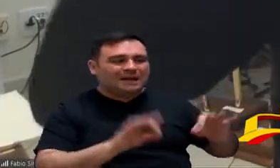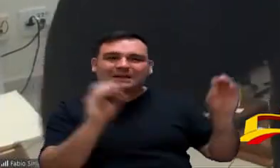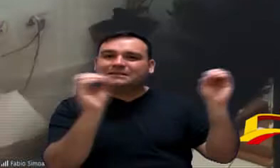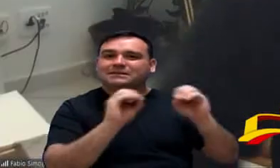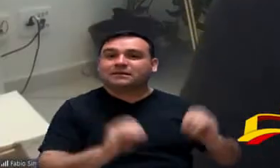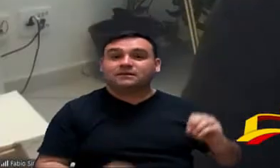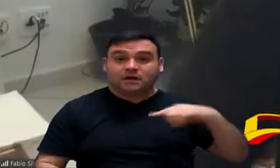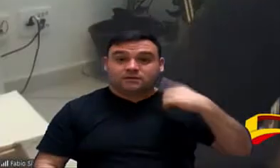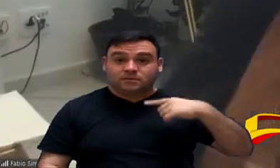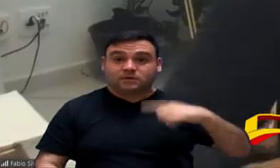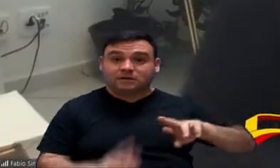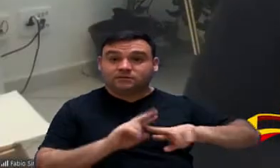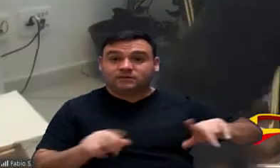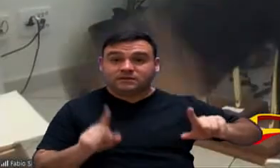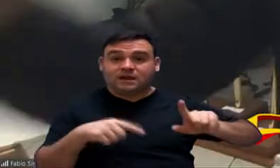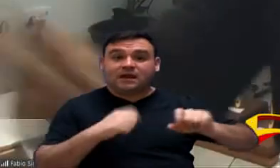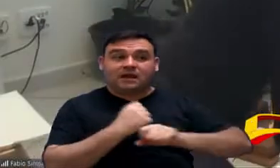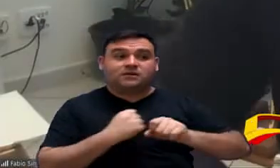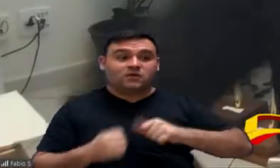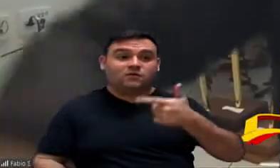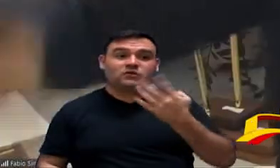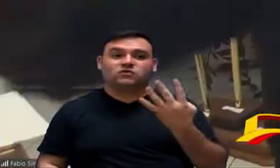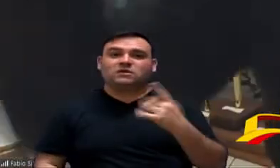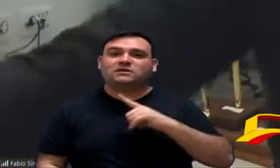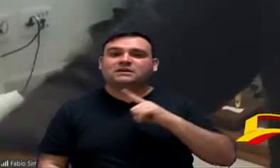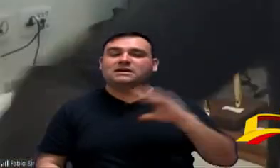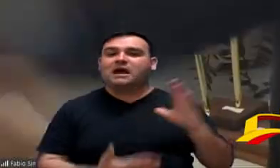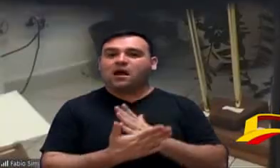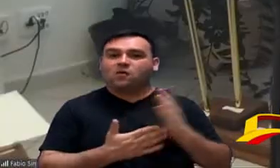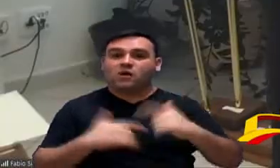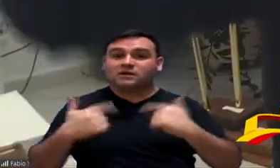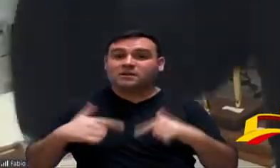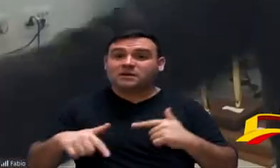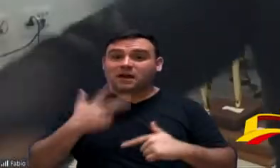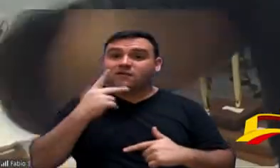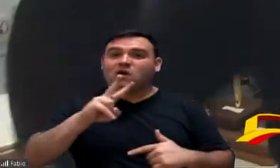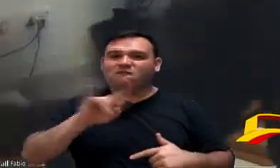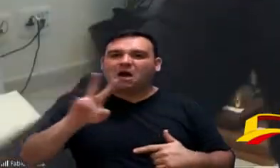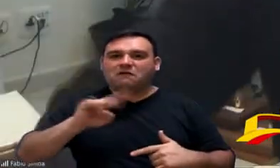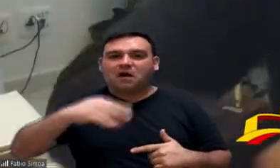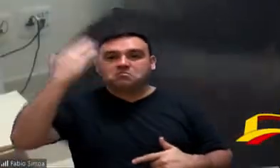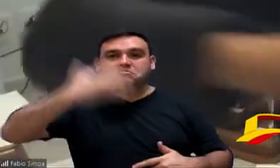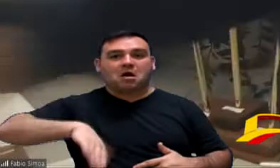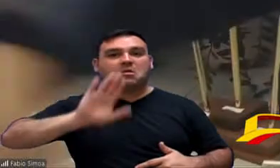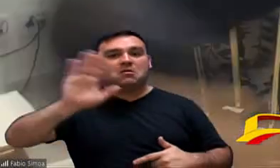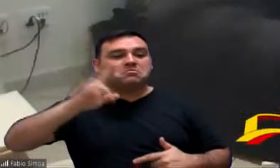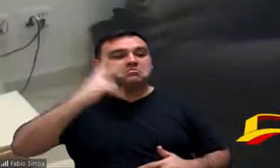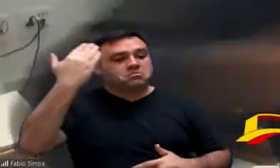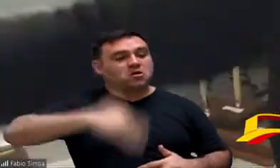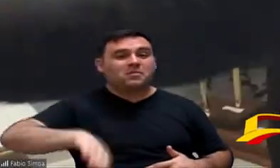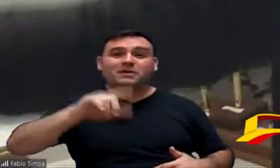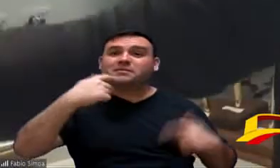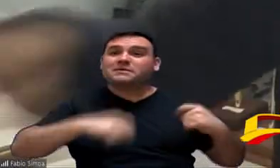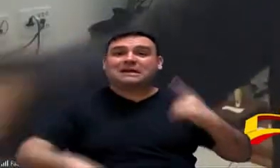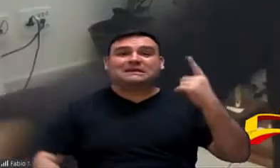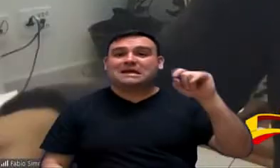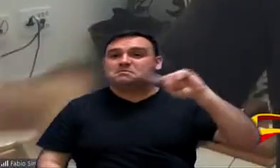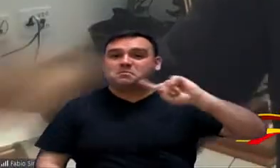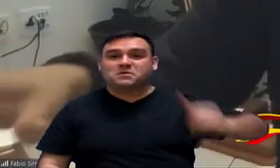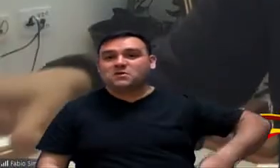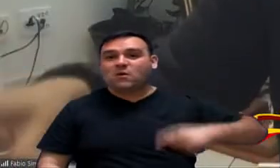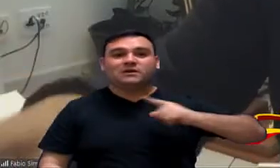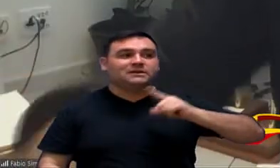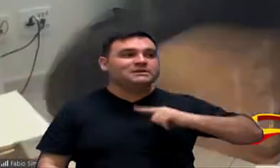vários deputados aí que 24 anos, tem deputados aí que eu trabalhei, que falou que vai fazer, a estrada era para ter 10 milhões de reais